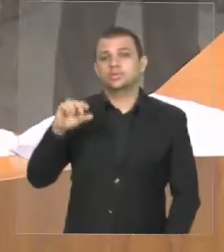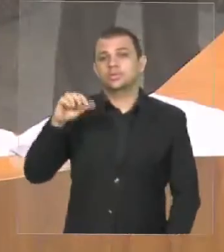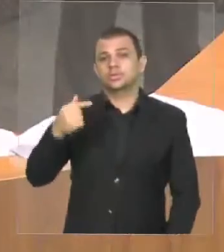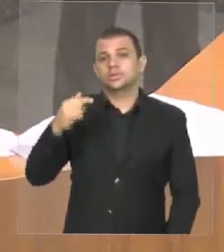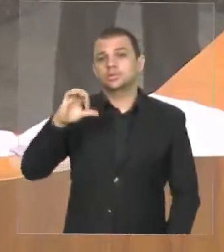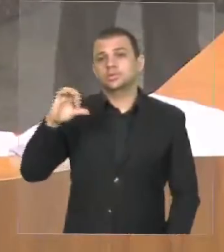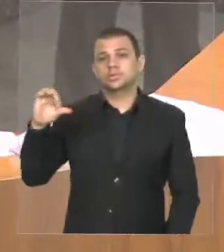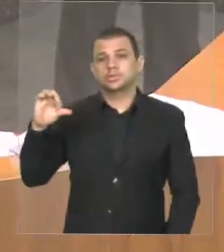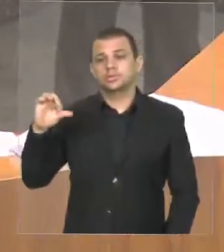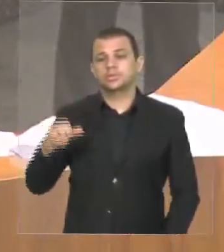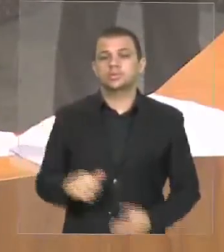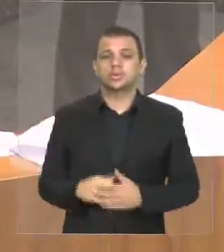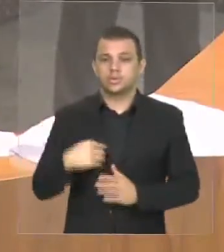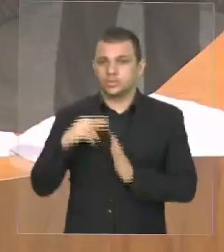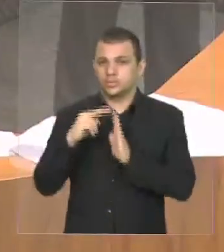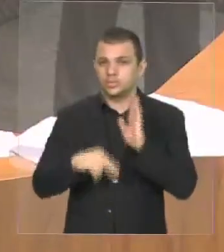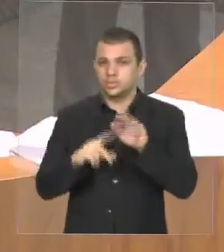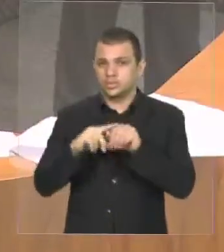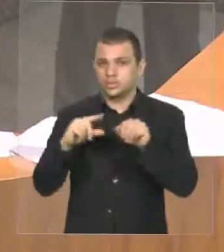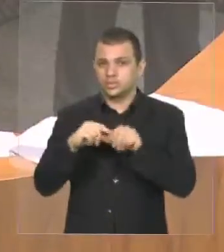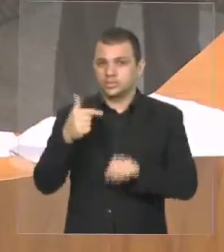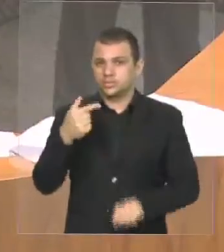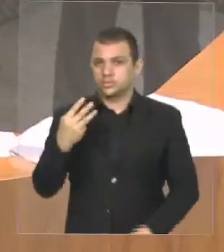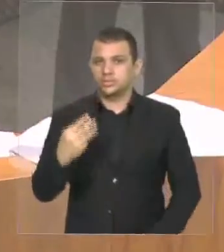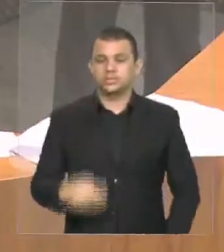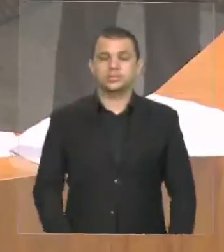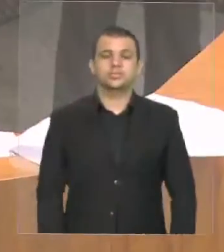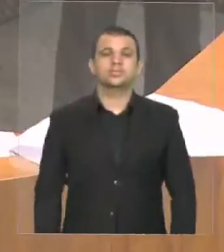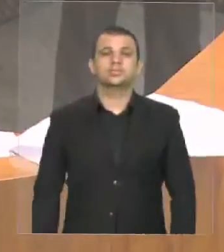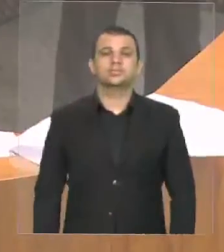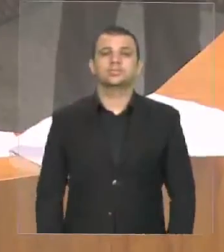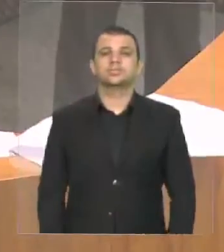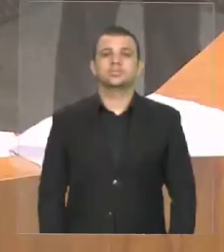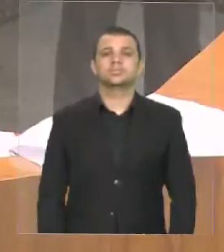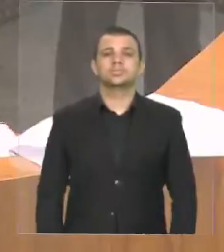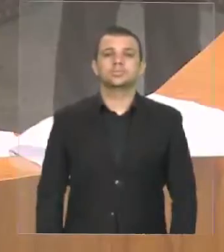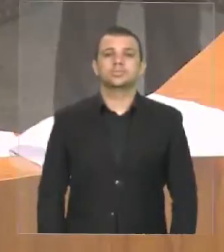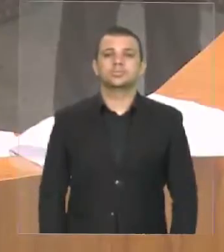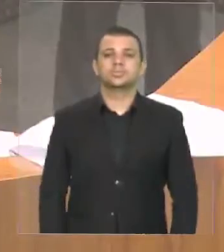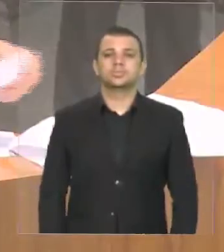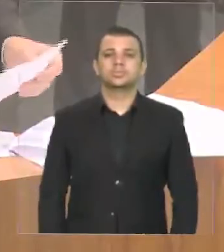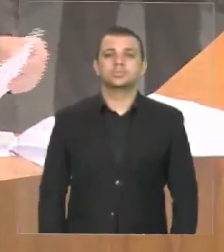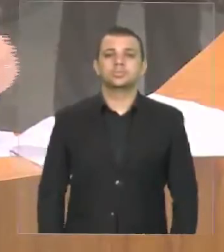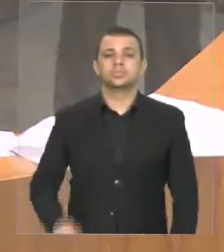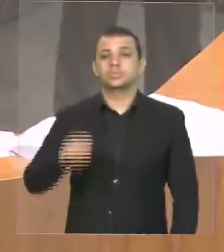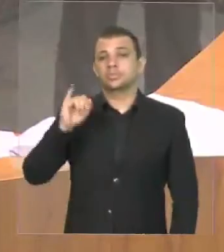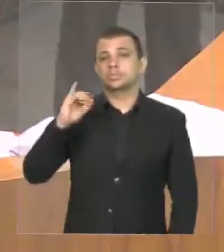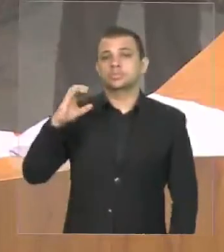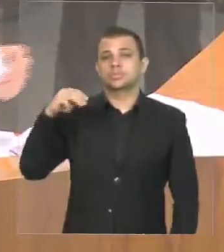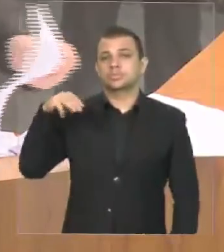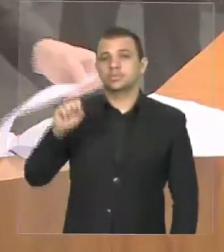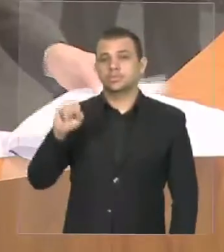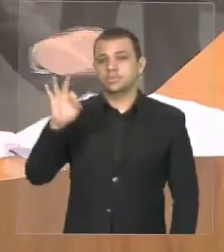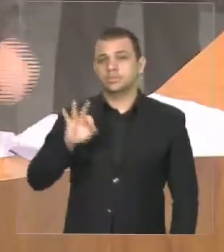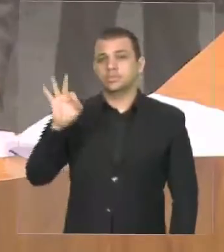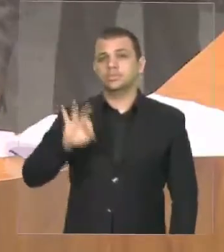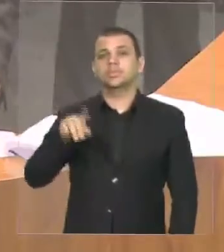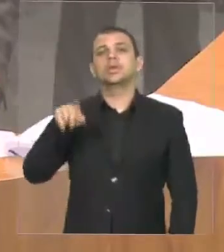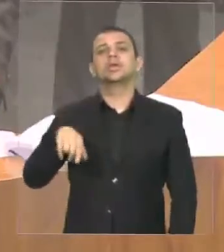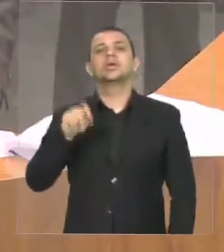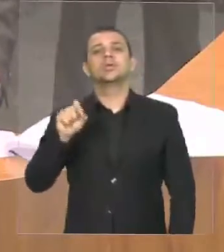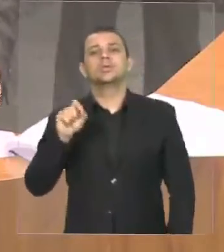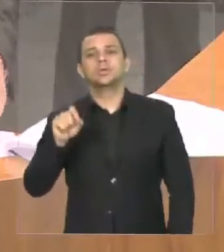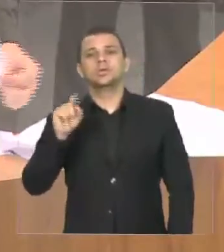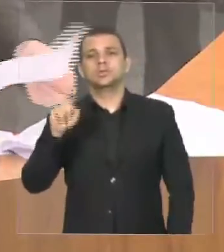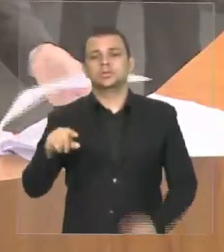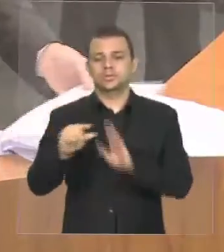7.799. E eu vou ler o artigo 23 para Vossa Excelência. As alíquotas do ICMS são, aí tem o inciso 1º,